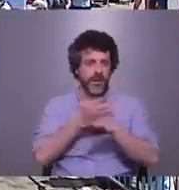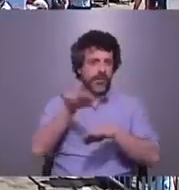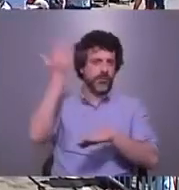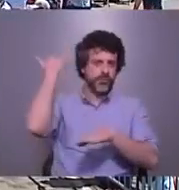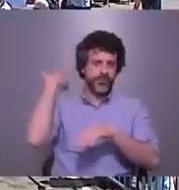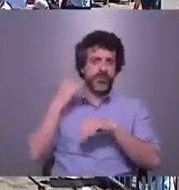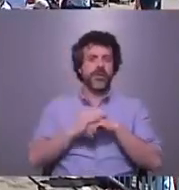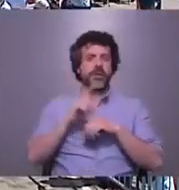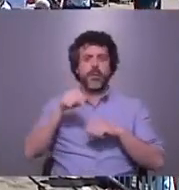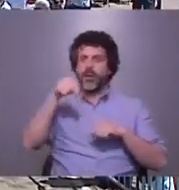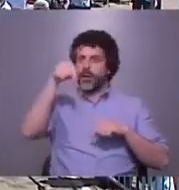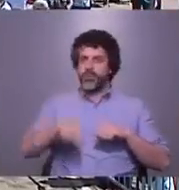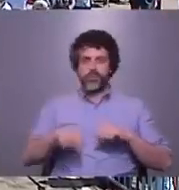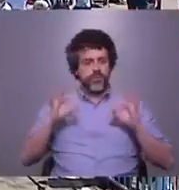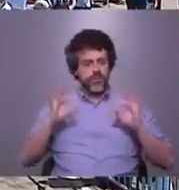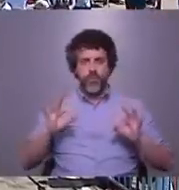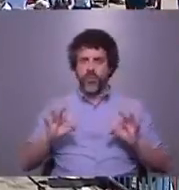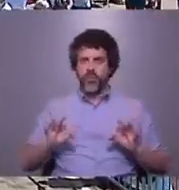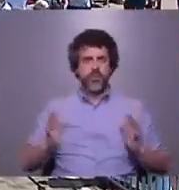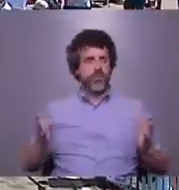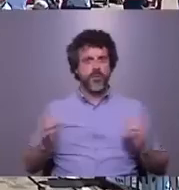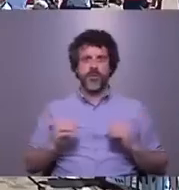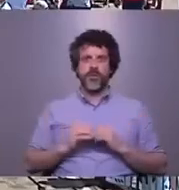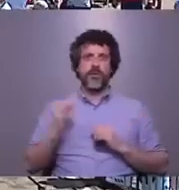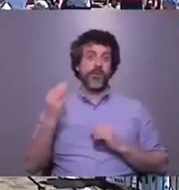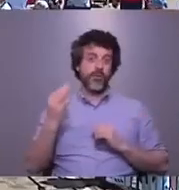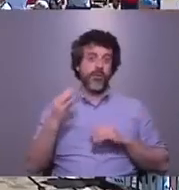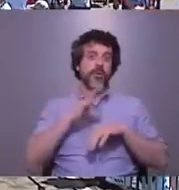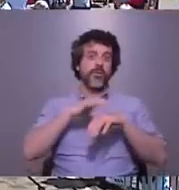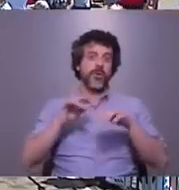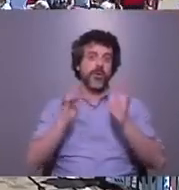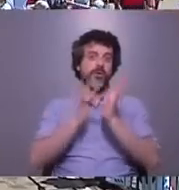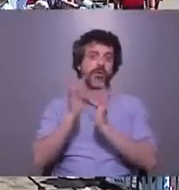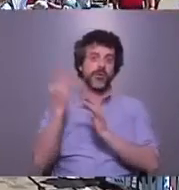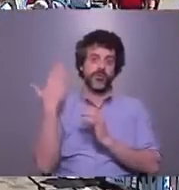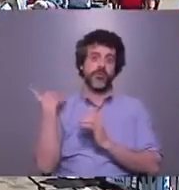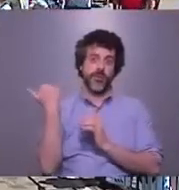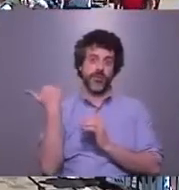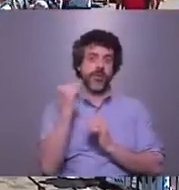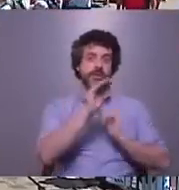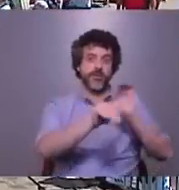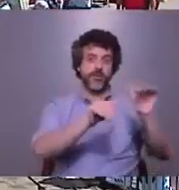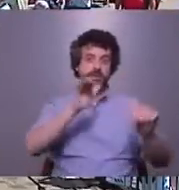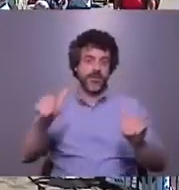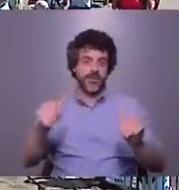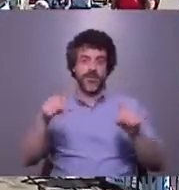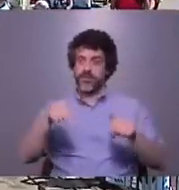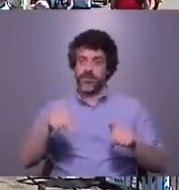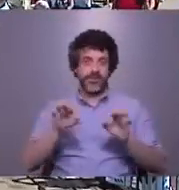mesma prontidão, em resposta ao chamamento de Cristo, que repete